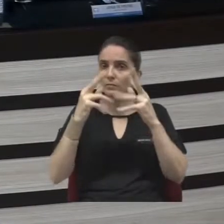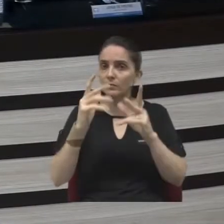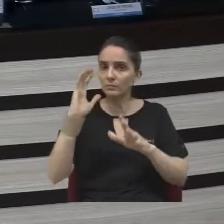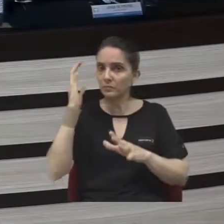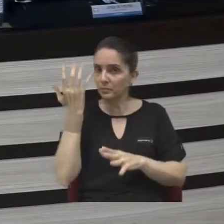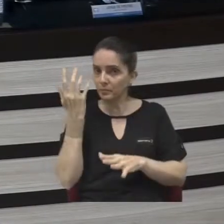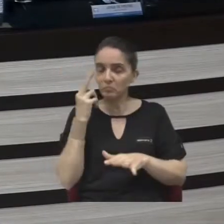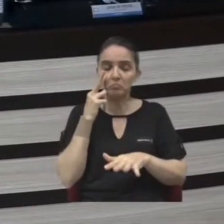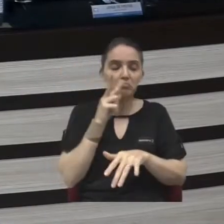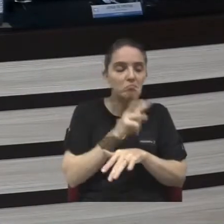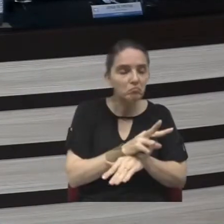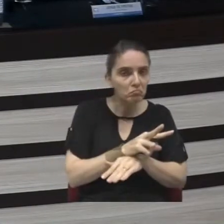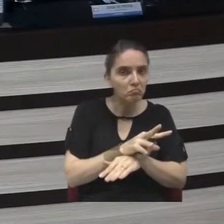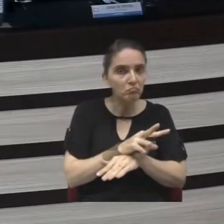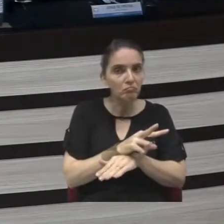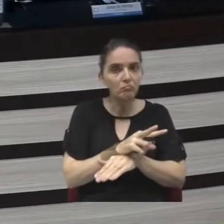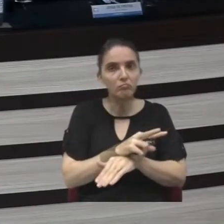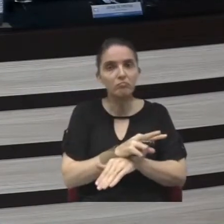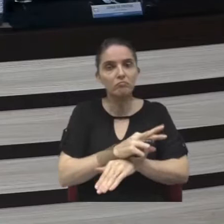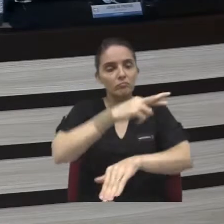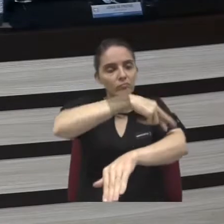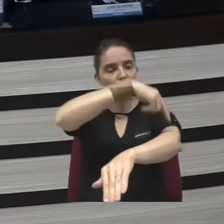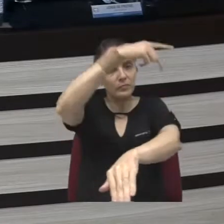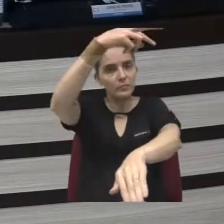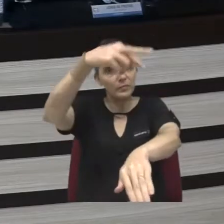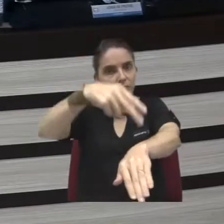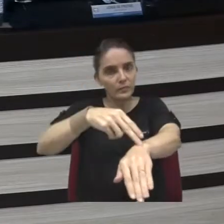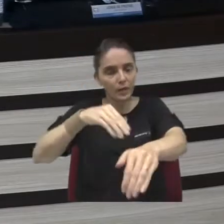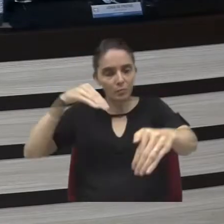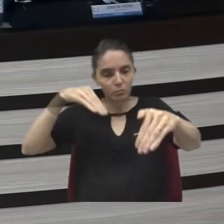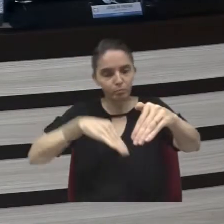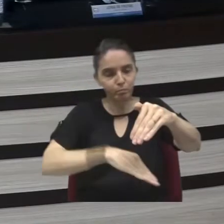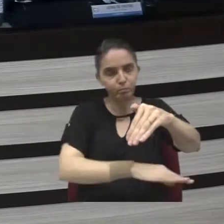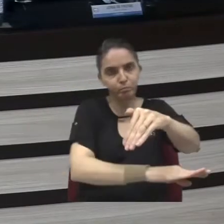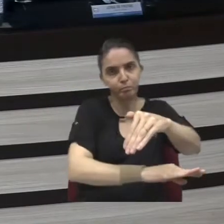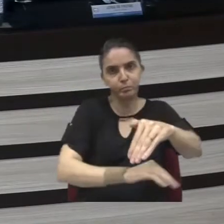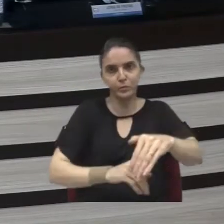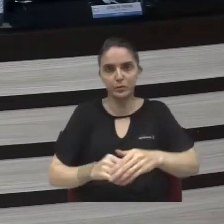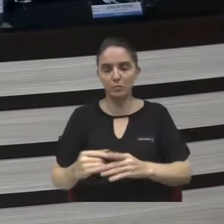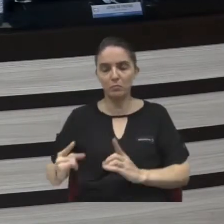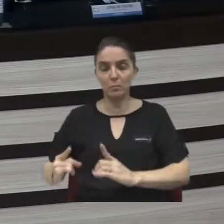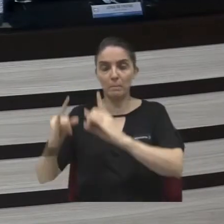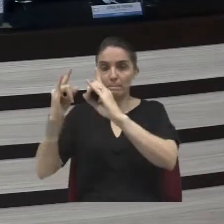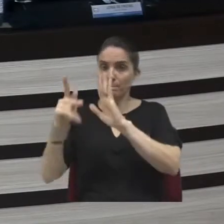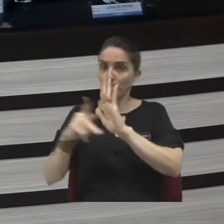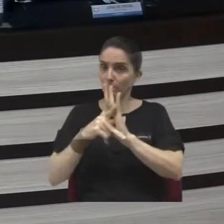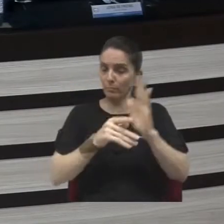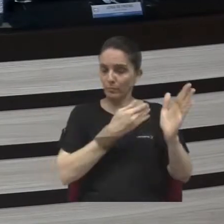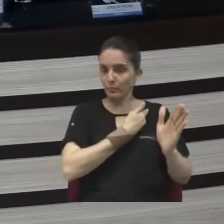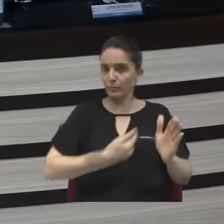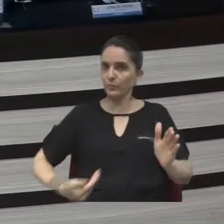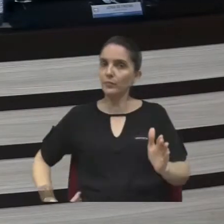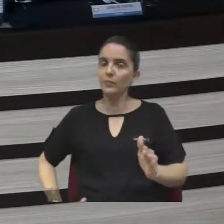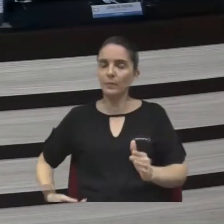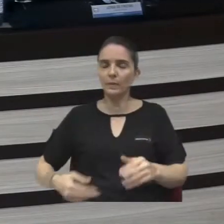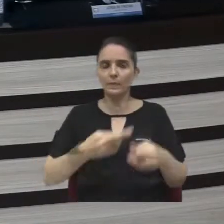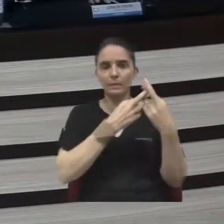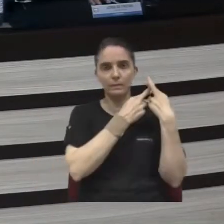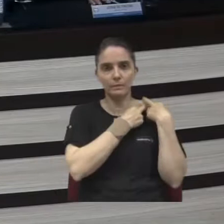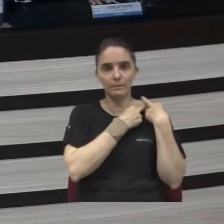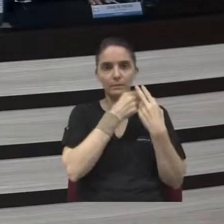em viadutos, pontes, túneis, passarelas e imóveis públicos no município de Limeira. Autoria, vereador Jorge de